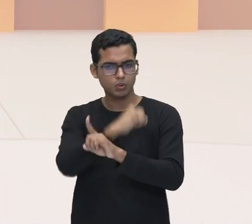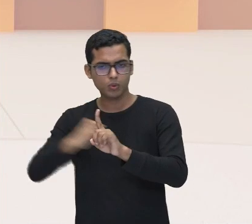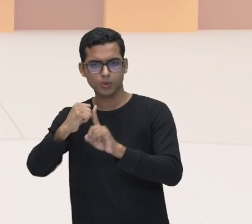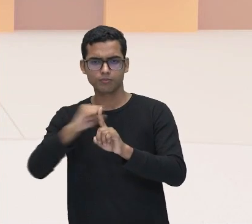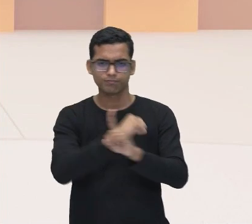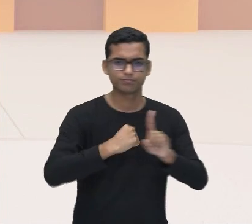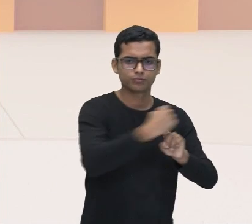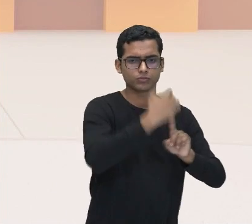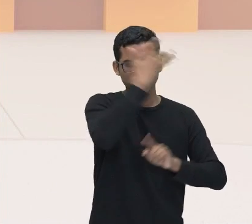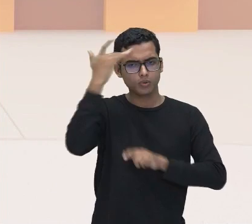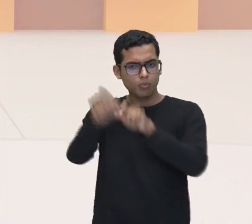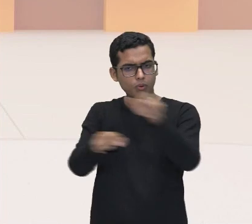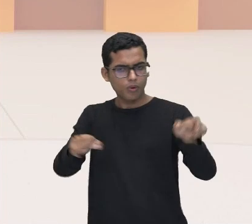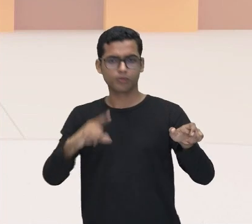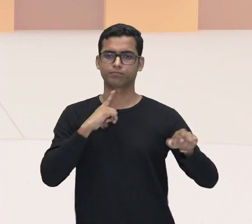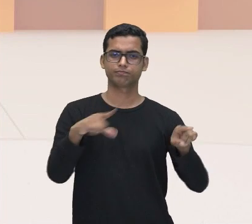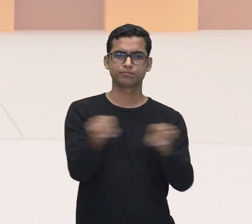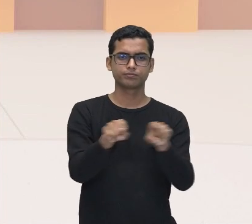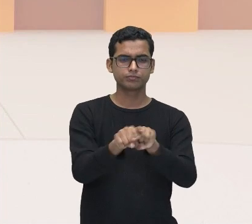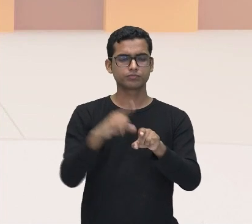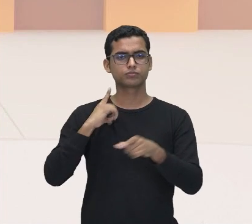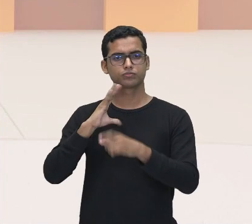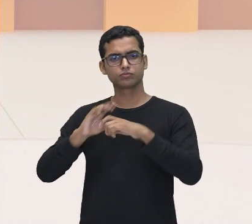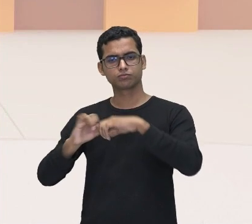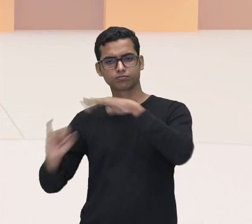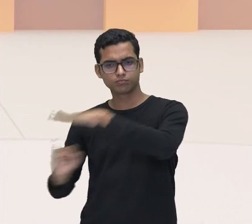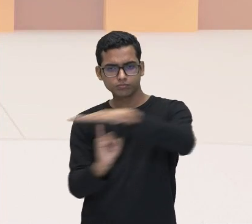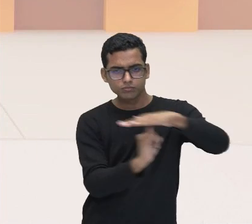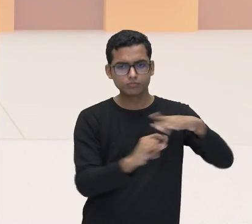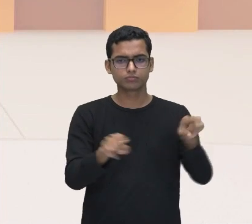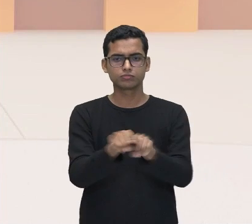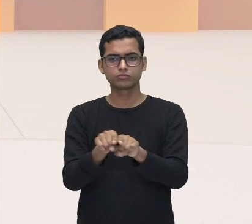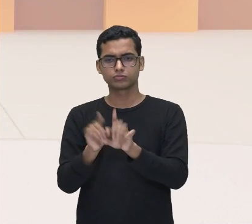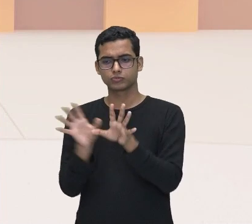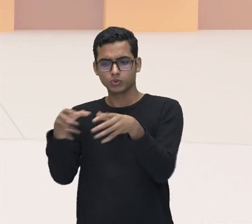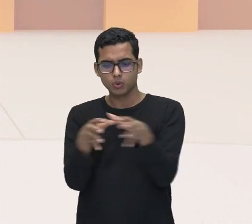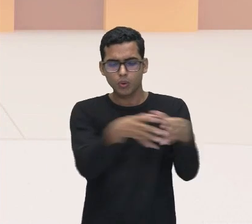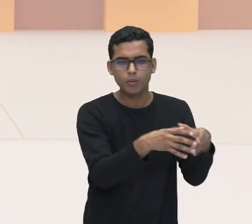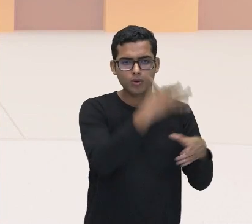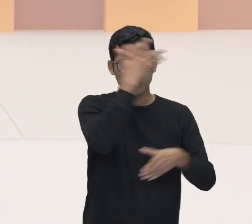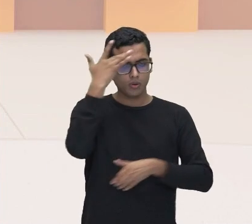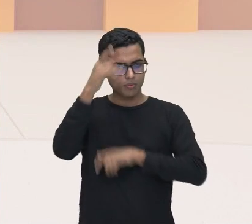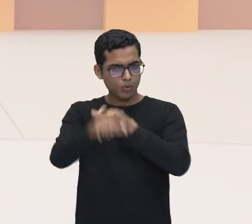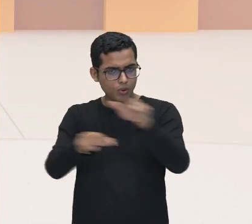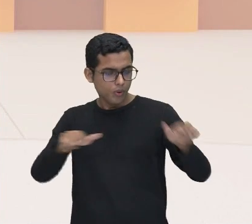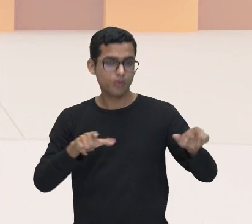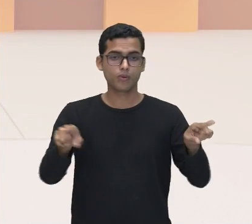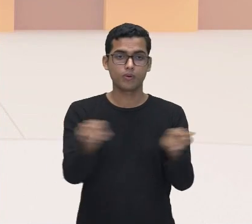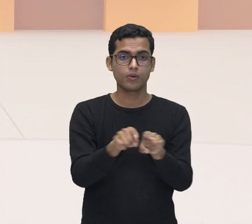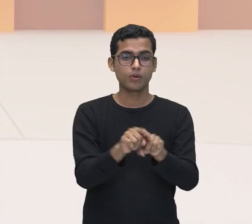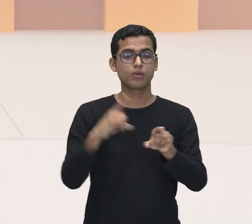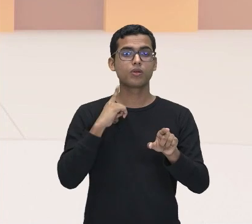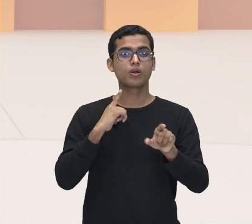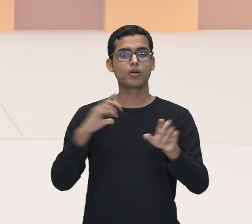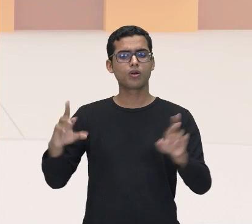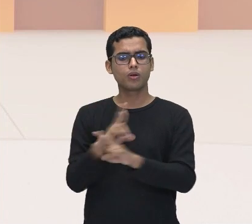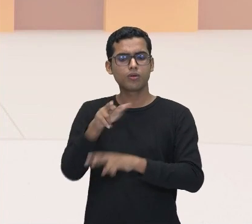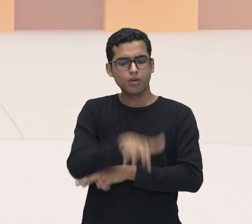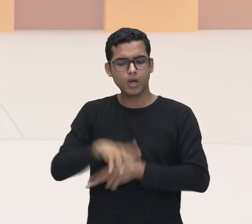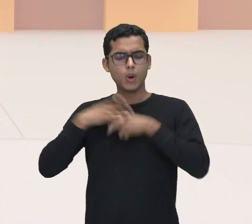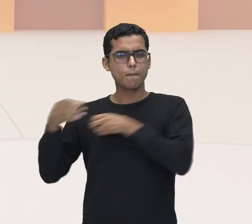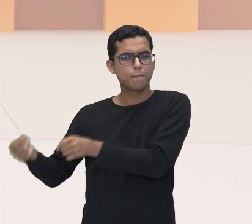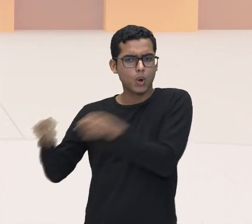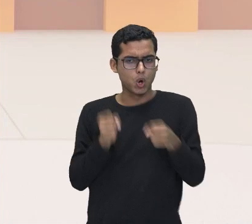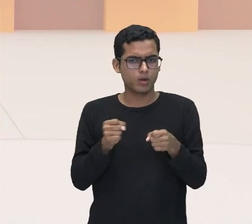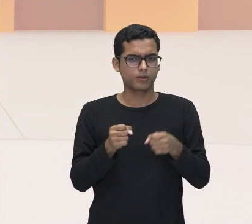entre indivíduos, instituições e coletividade são também relações de poder. Então,